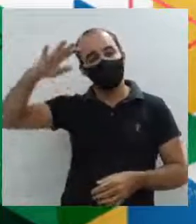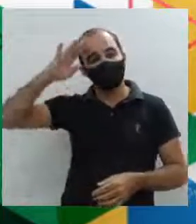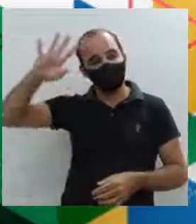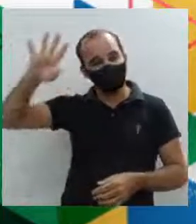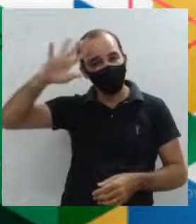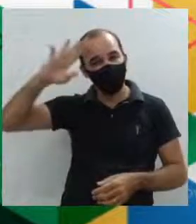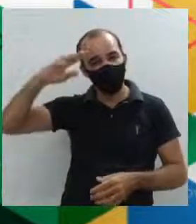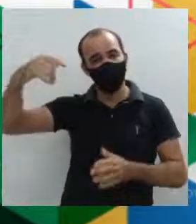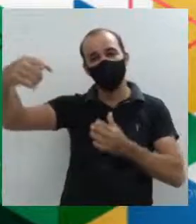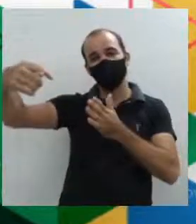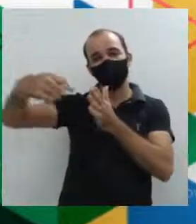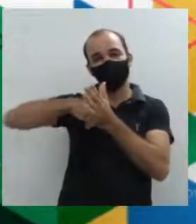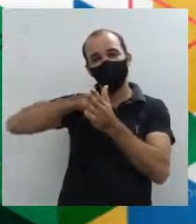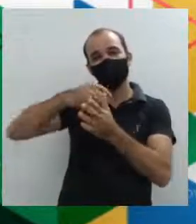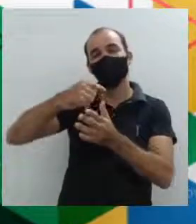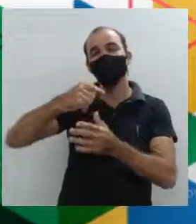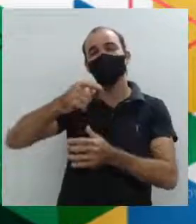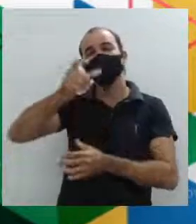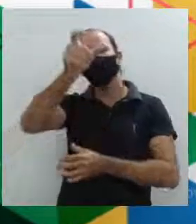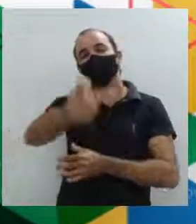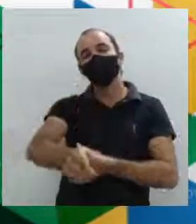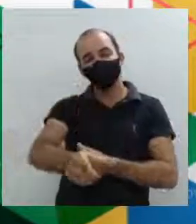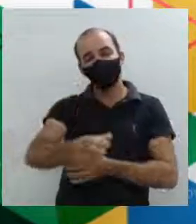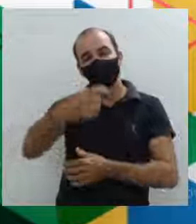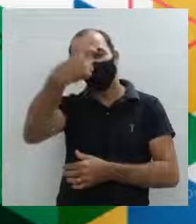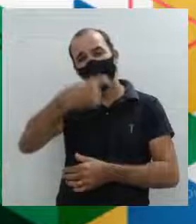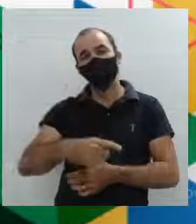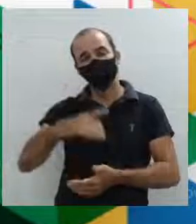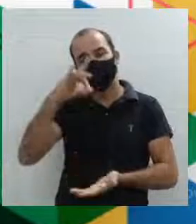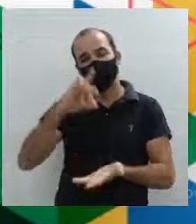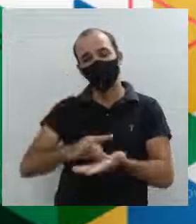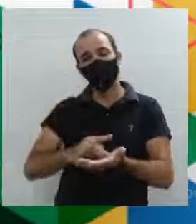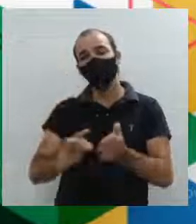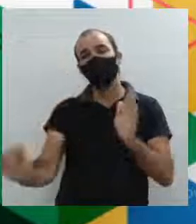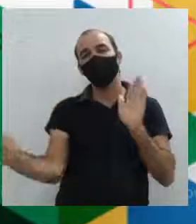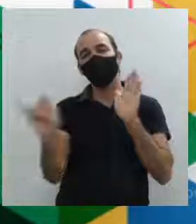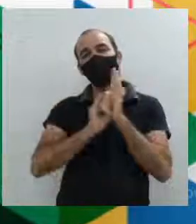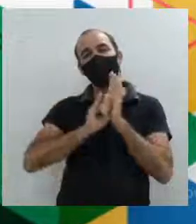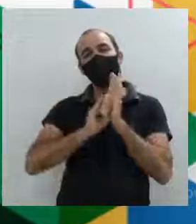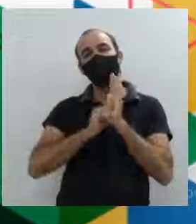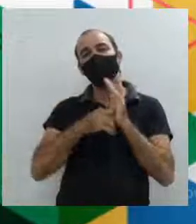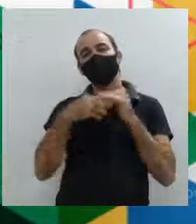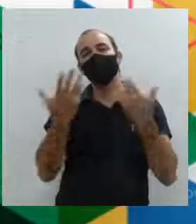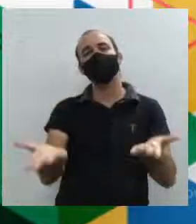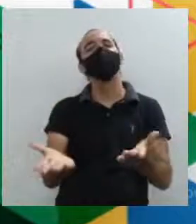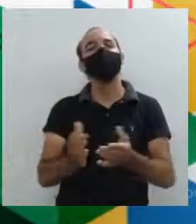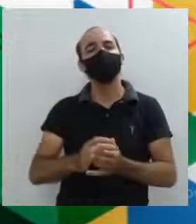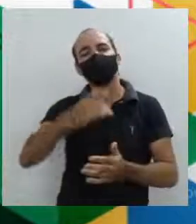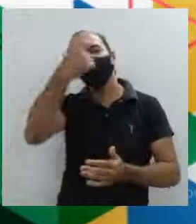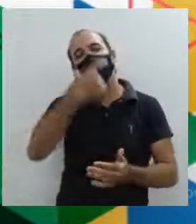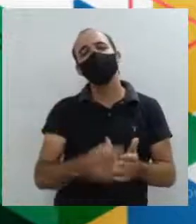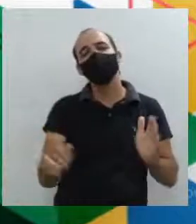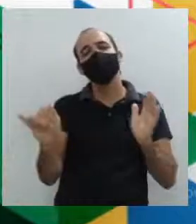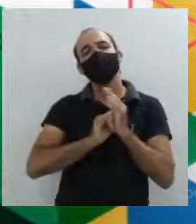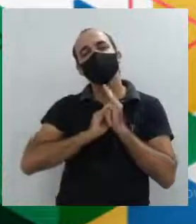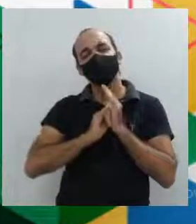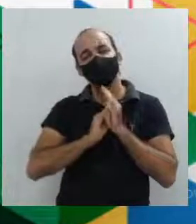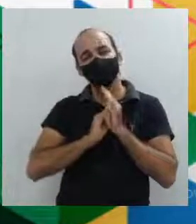nós somos de verdade? Será que nós estamos tão envoltos por essas questões da indústria